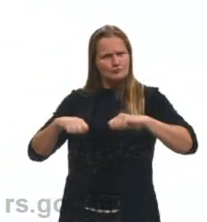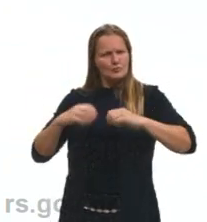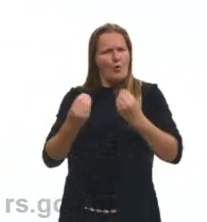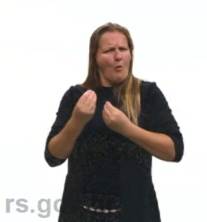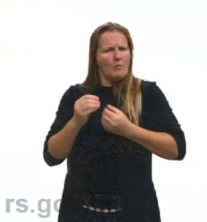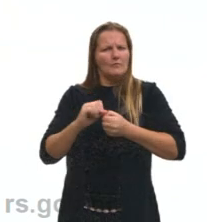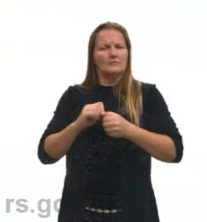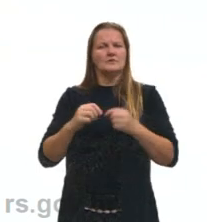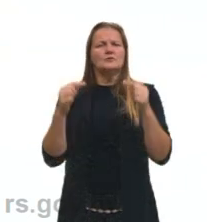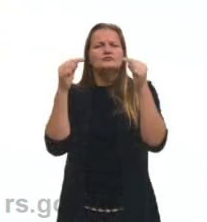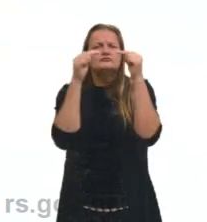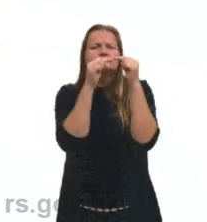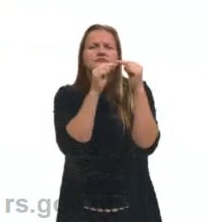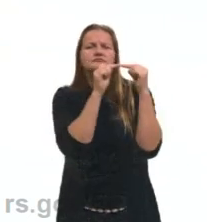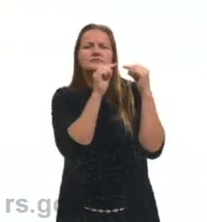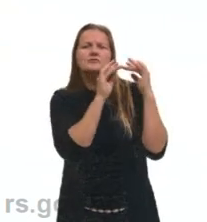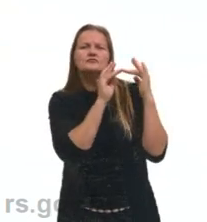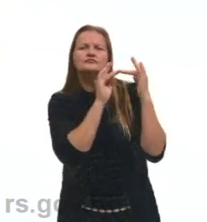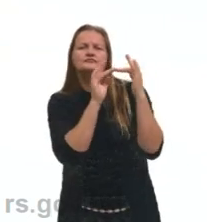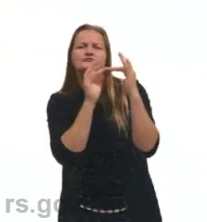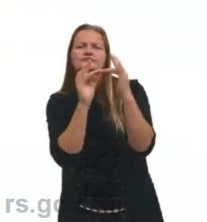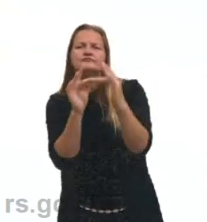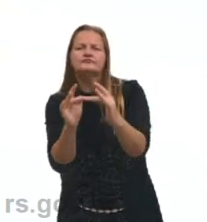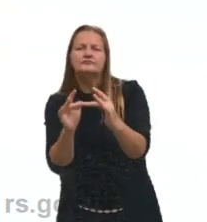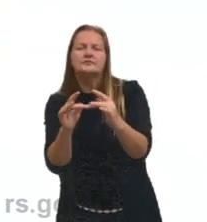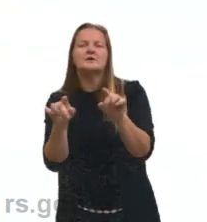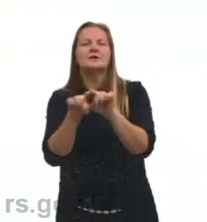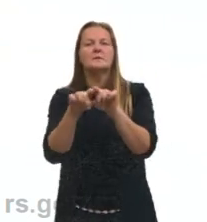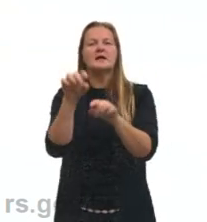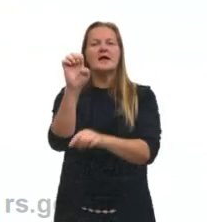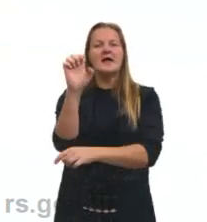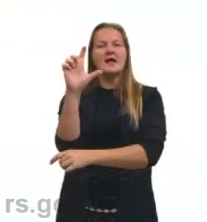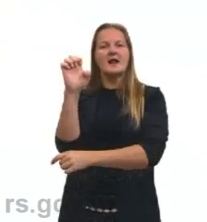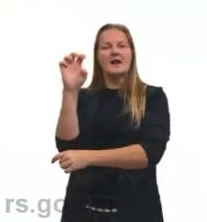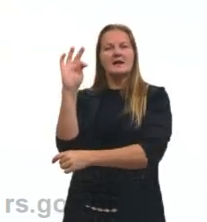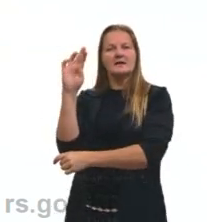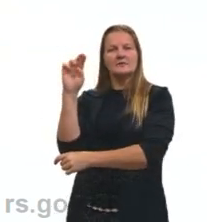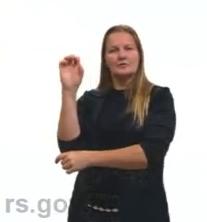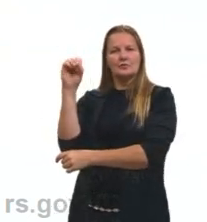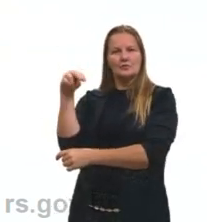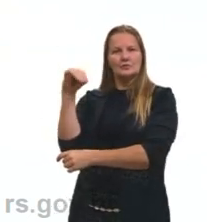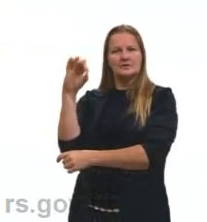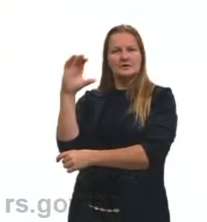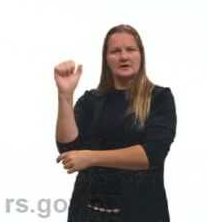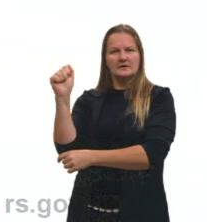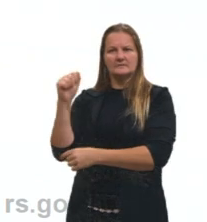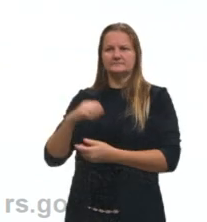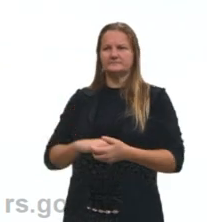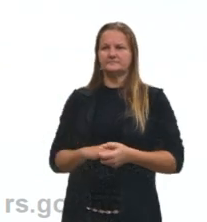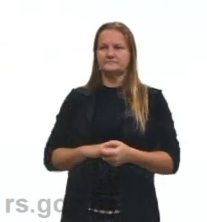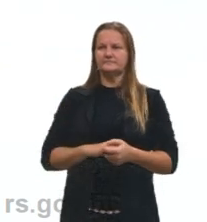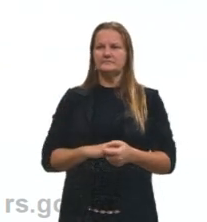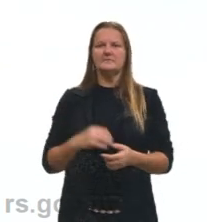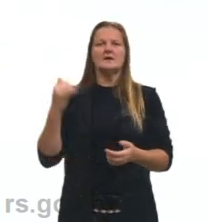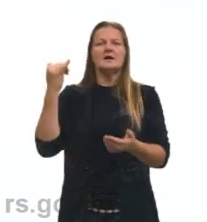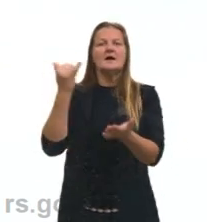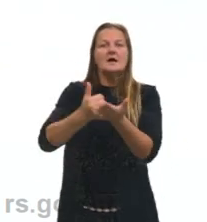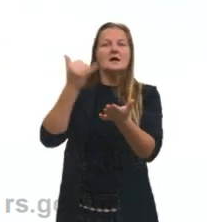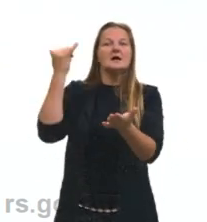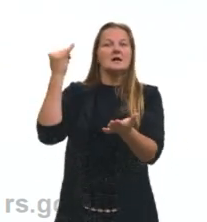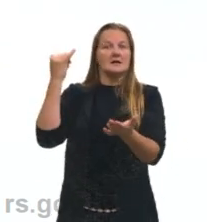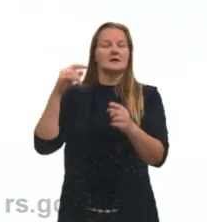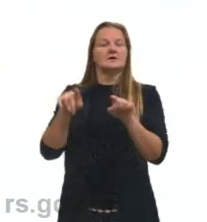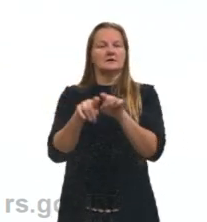afinidade eletrônica que também conhecida como eletroafinidade o volume atômico e as propriedades